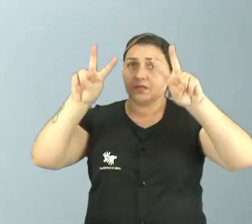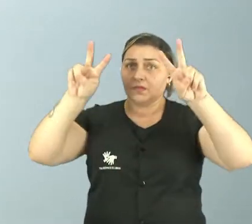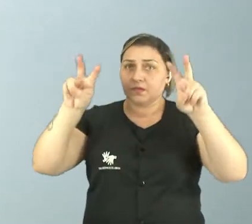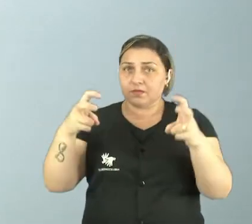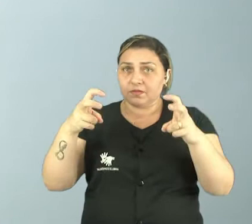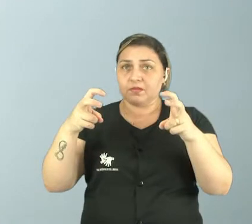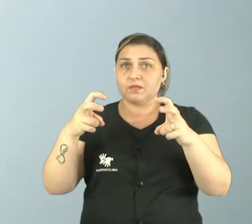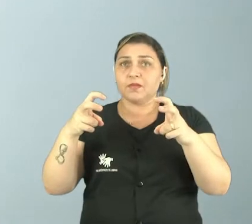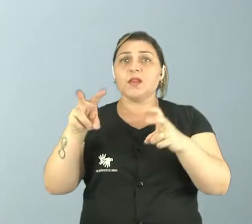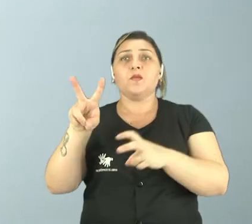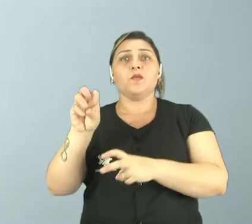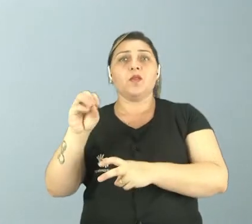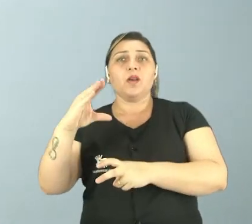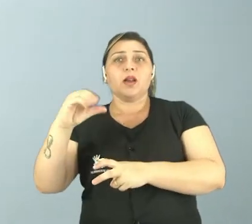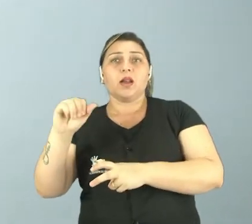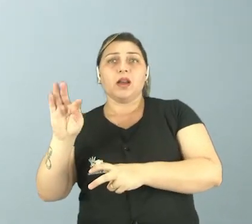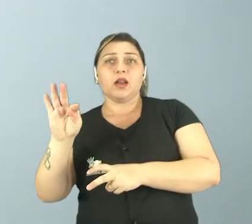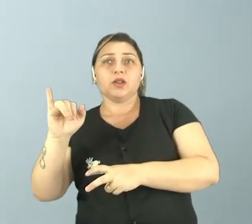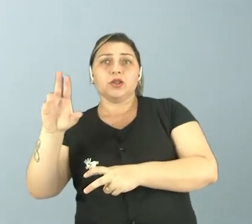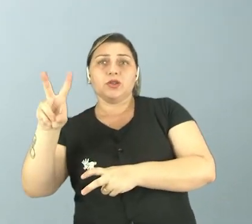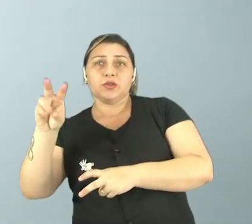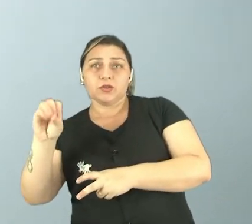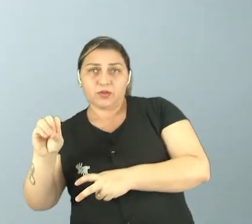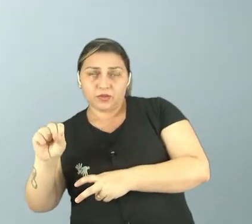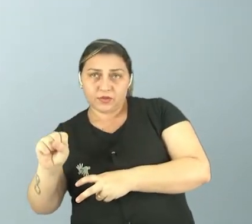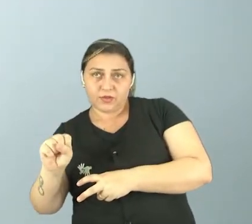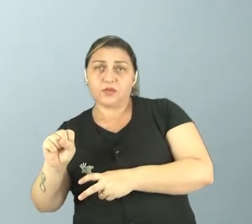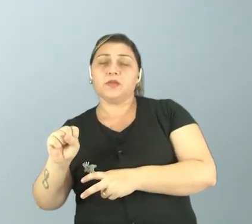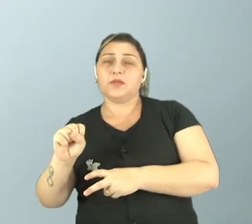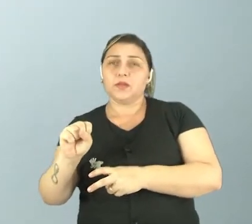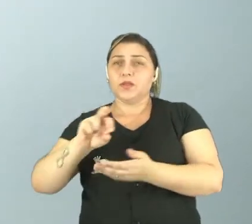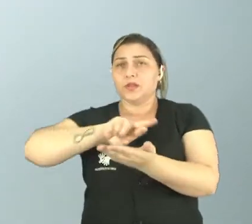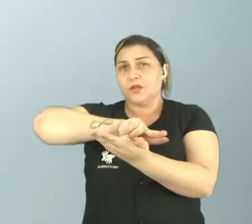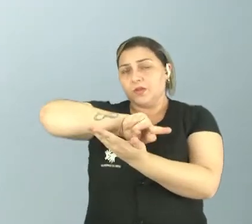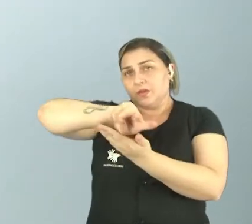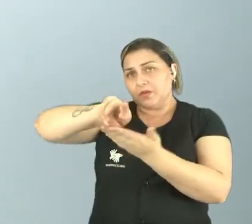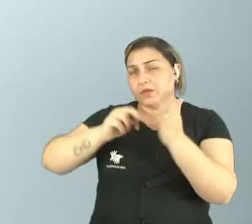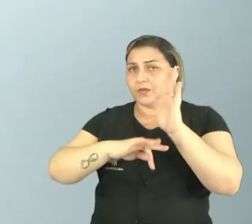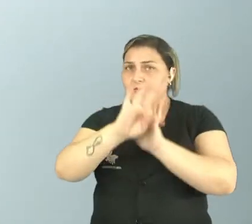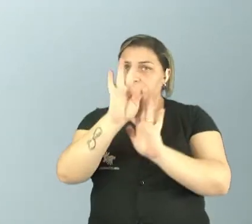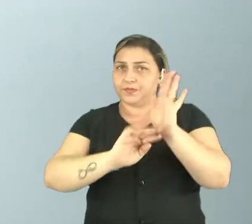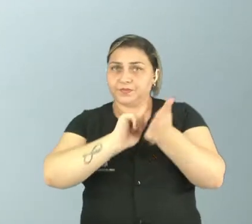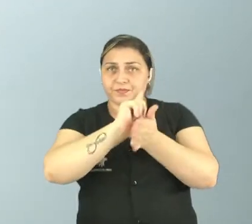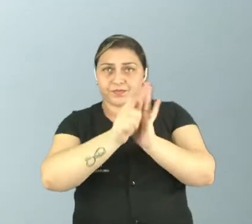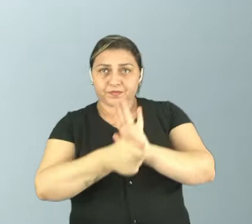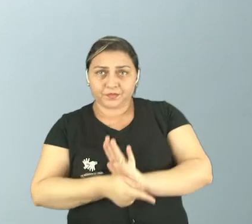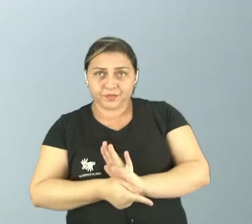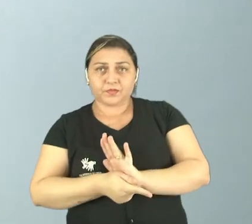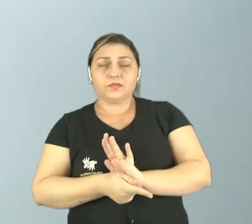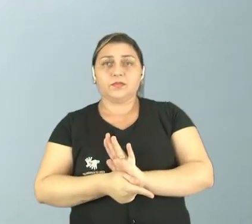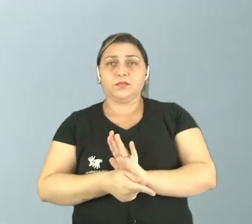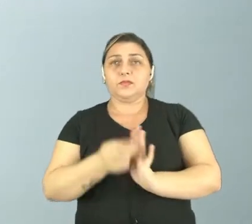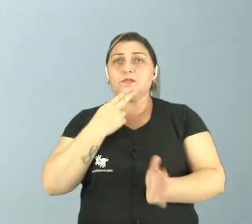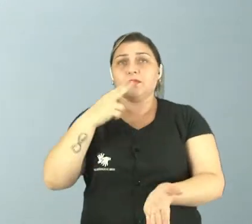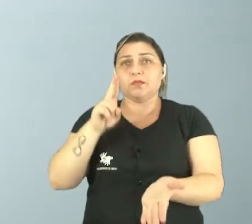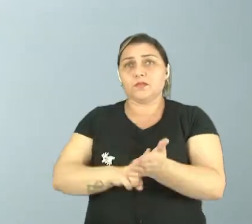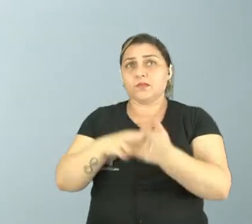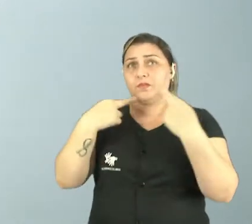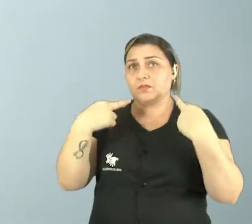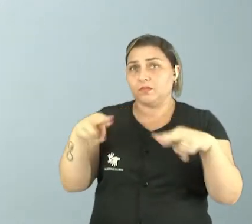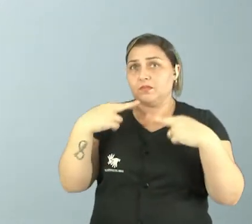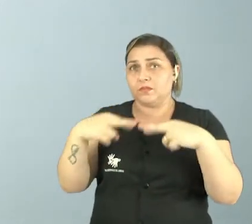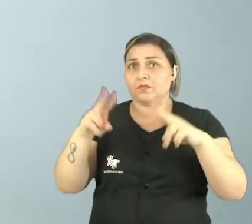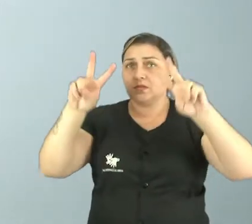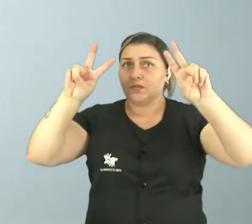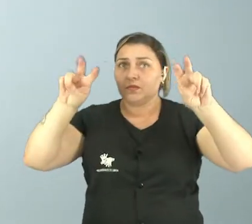que é o tema de vocativos. E eu falei que ele aparece em diversos gêneros textuais, inclusive na carta de reclamação, que é o